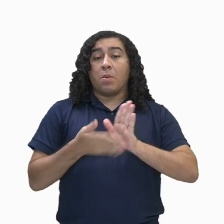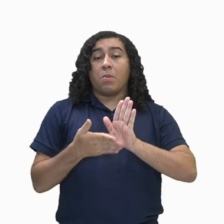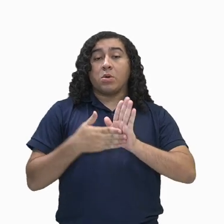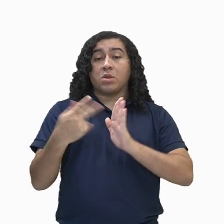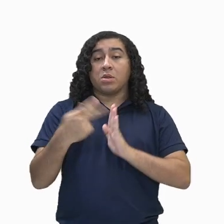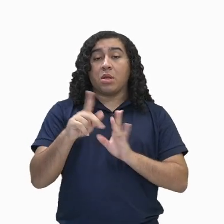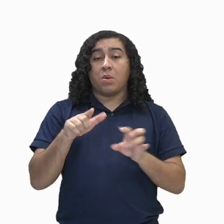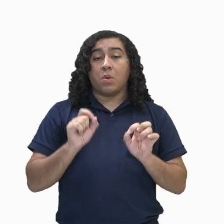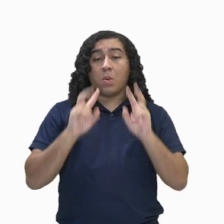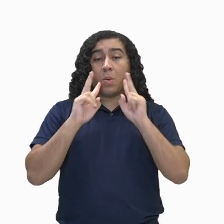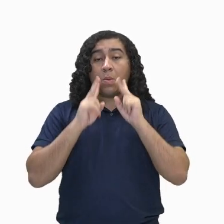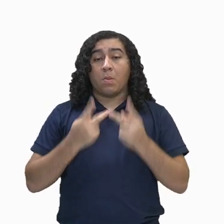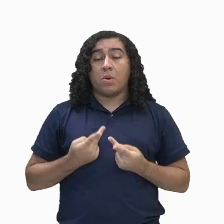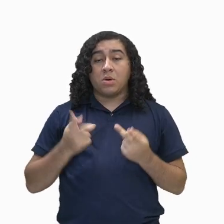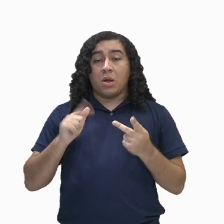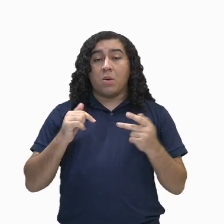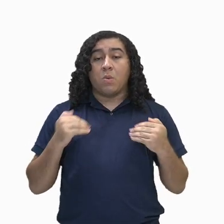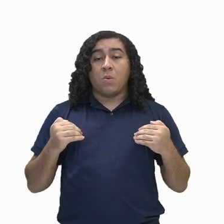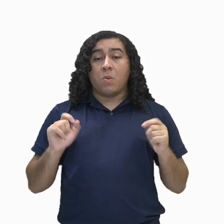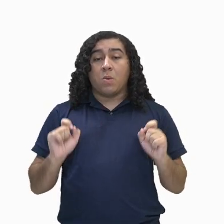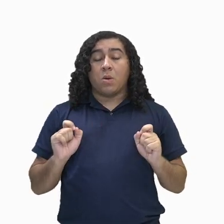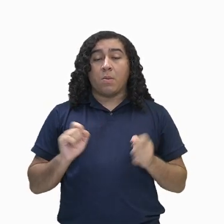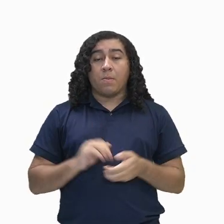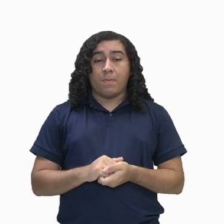um animal